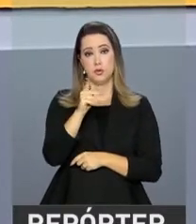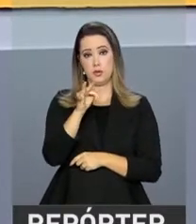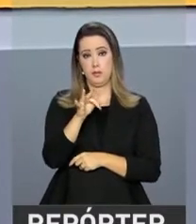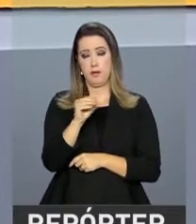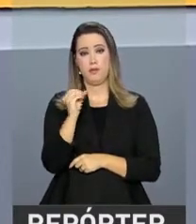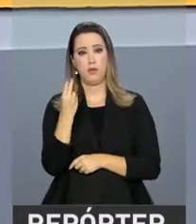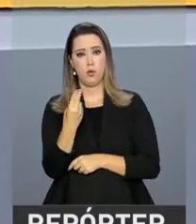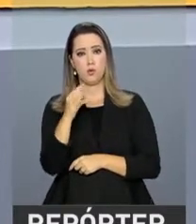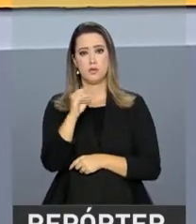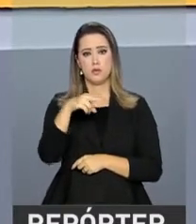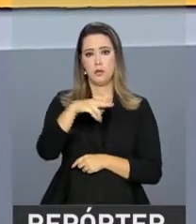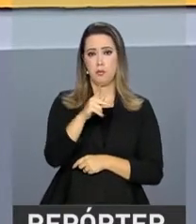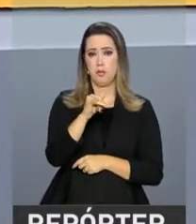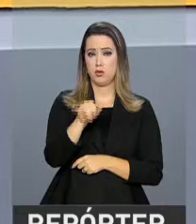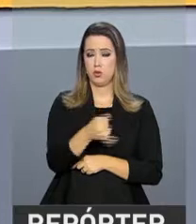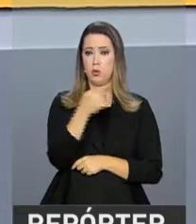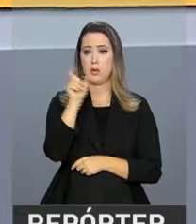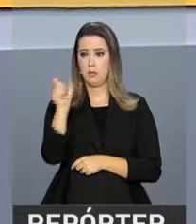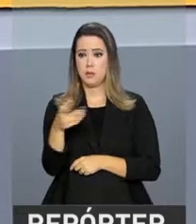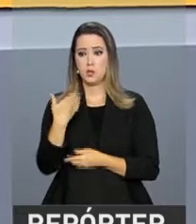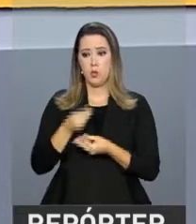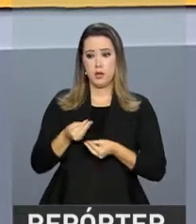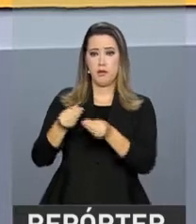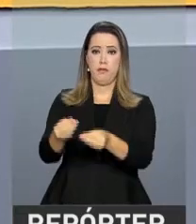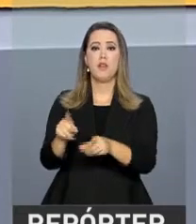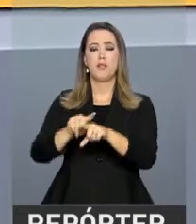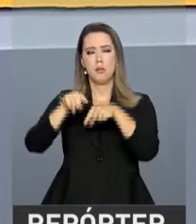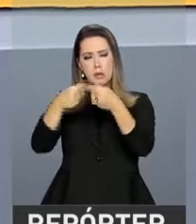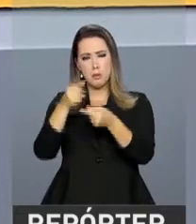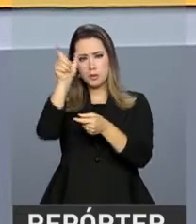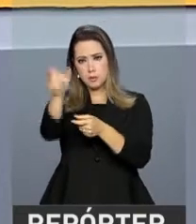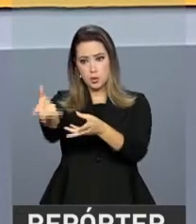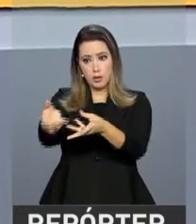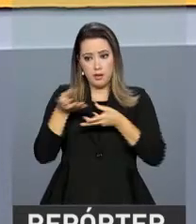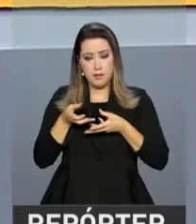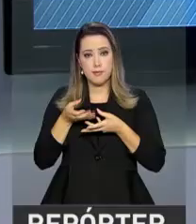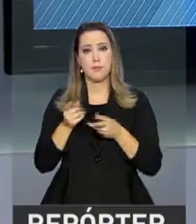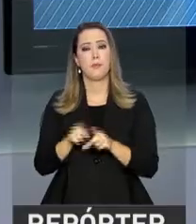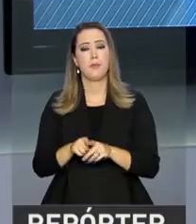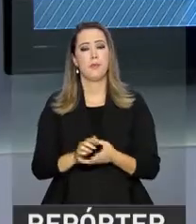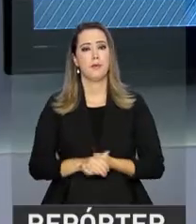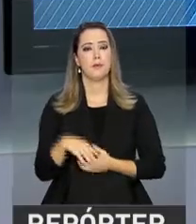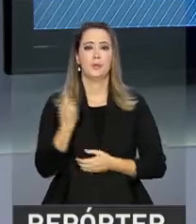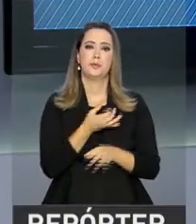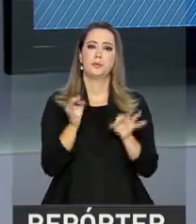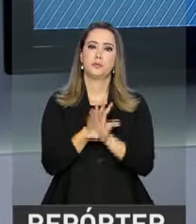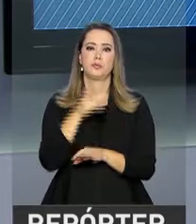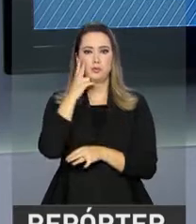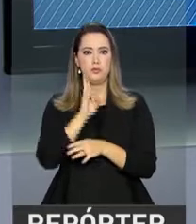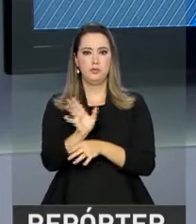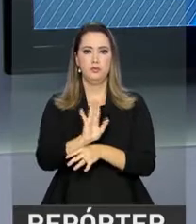rastreio vale tanto para renitentes quanto destinatários e deve ser informado na hora da postagem nós ficamos por aqui